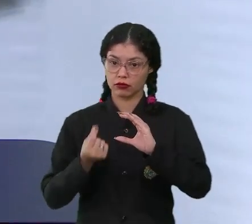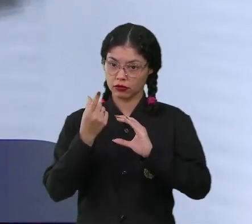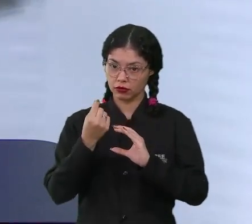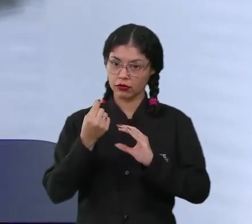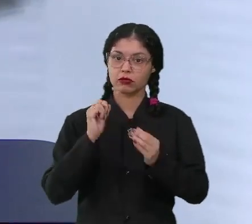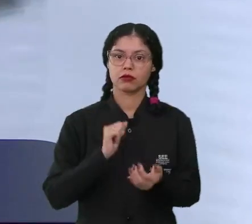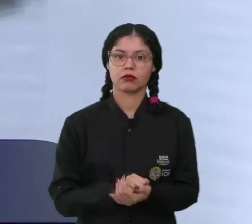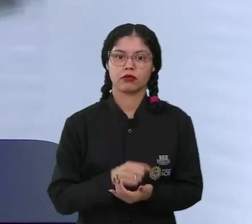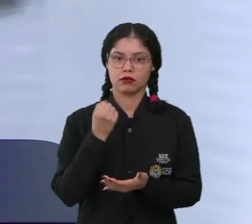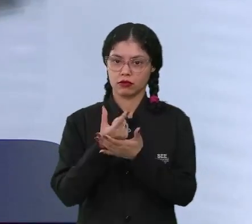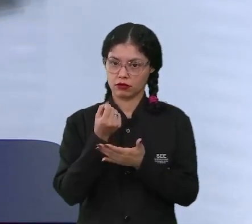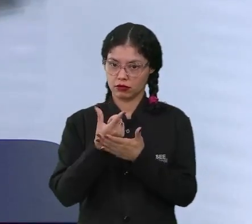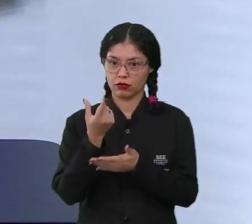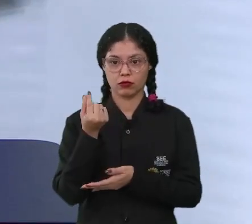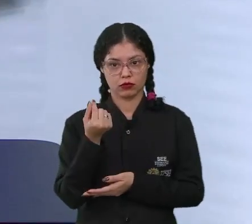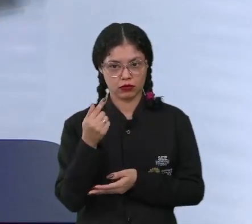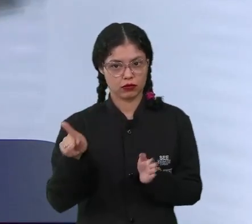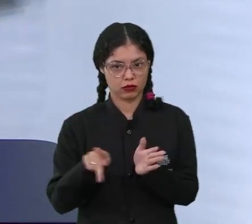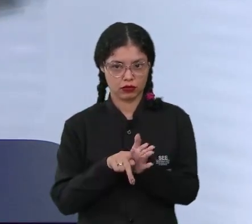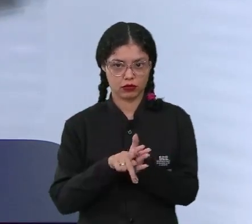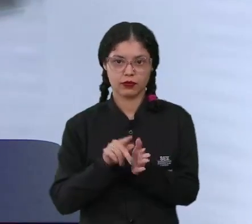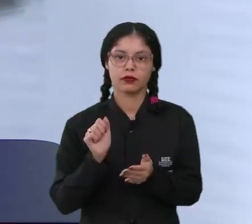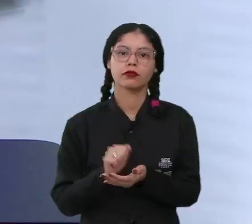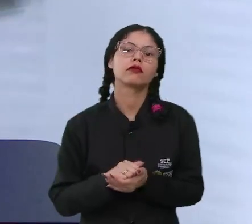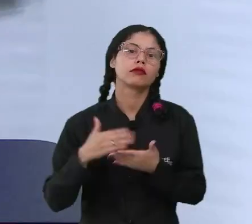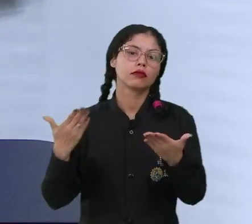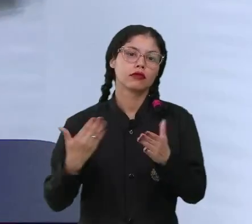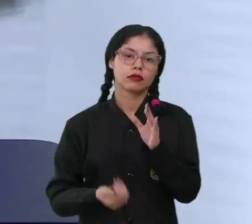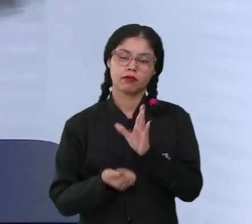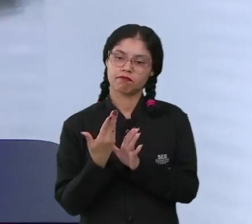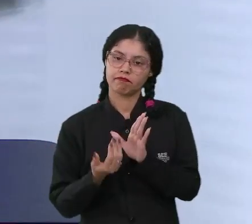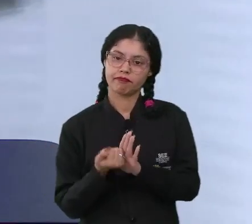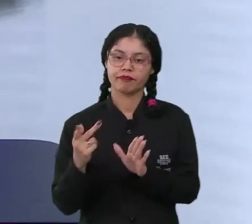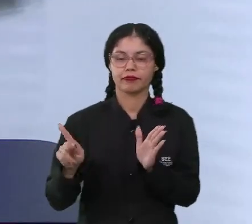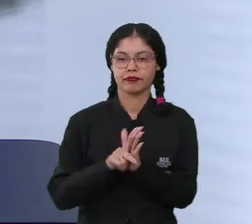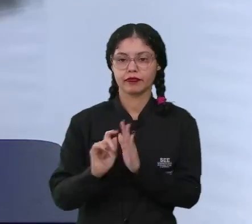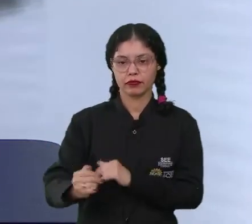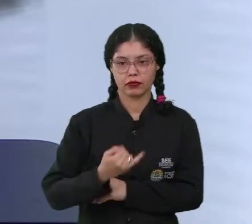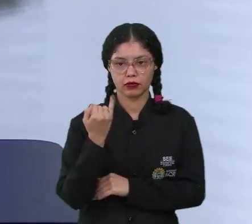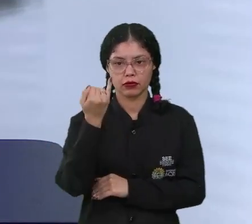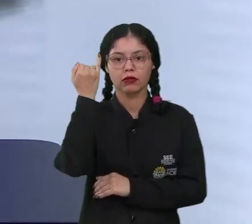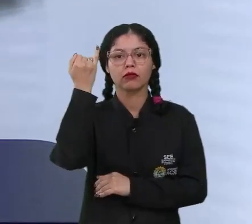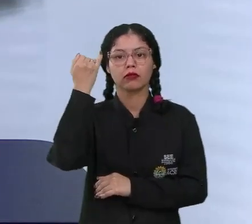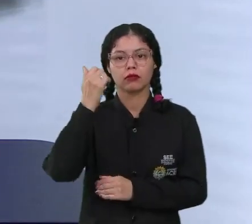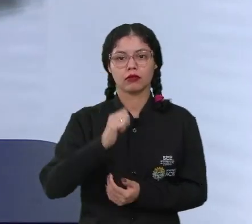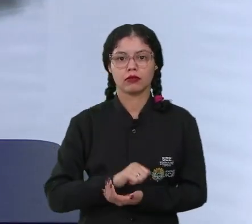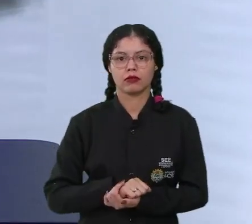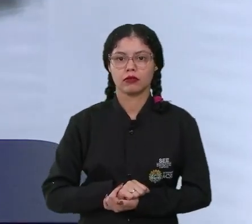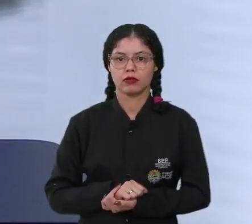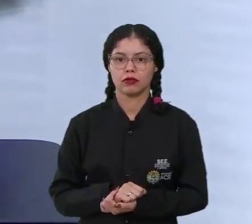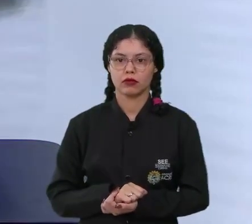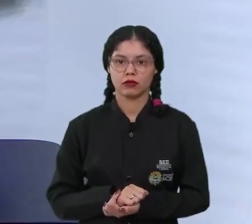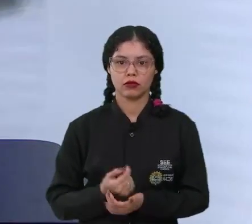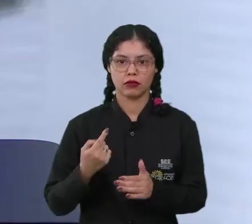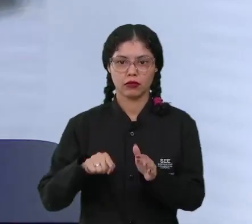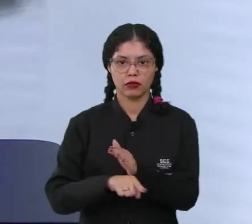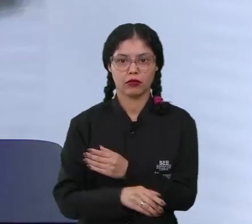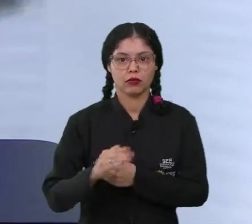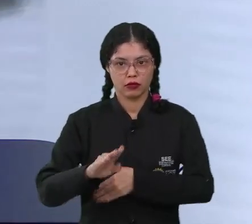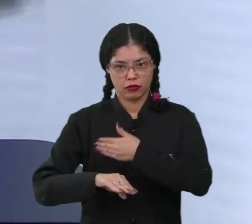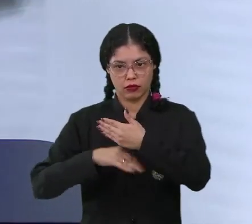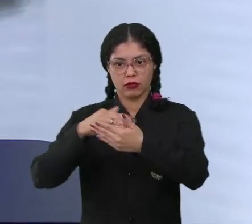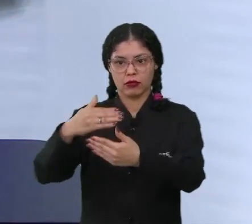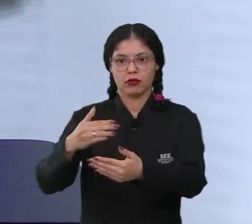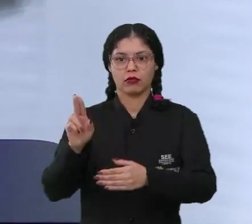os investimentos, certo? Então, ela exerce aí um importante papel dentro desse